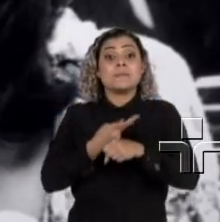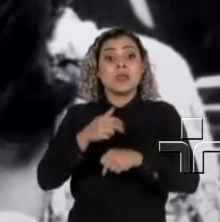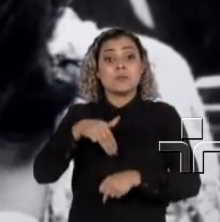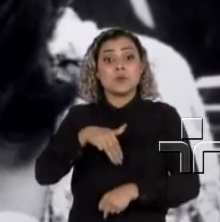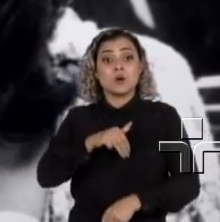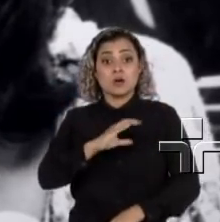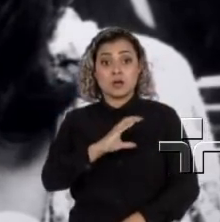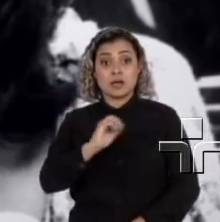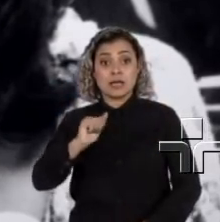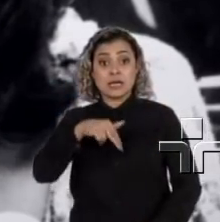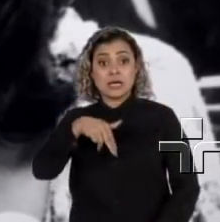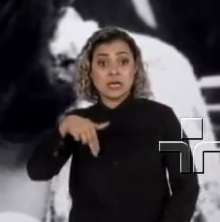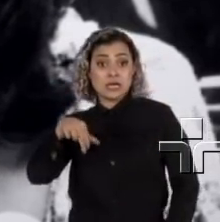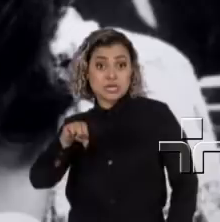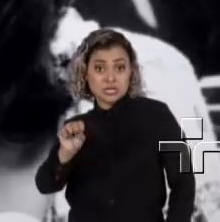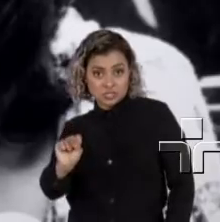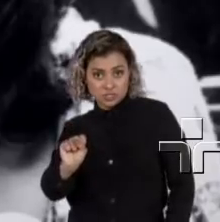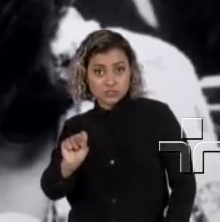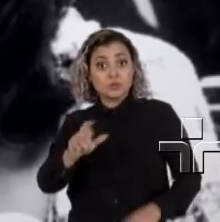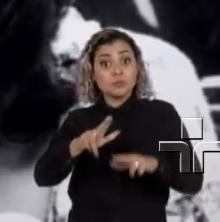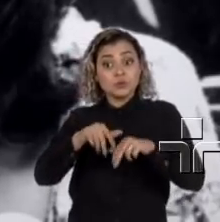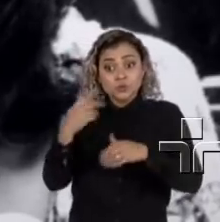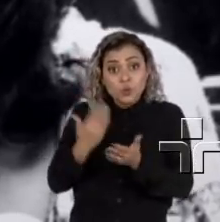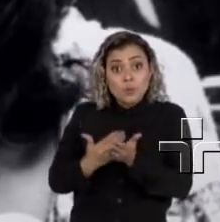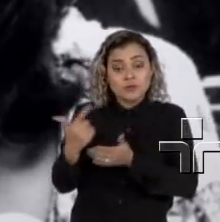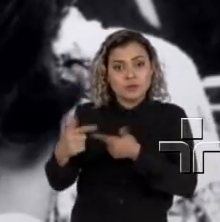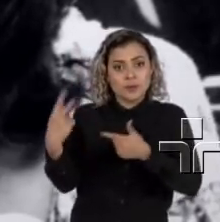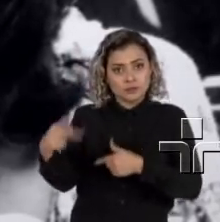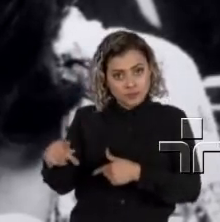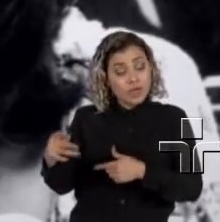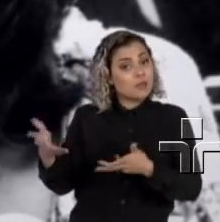dizer, o começo de carreira de Glória é fantástico.